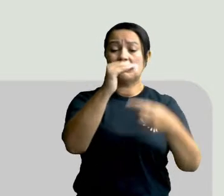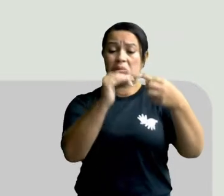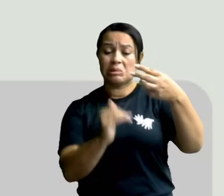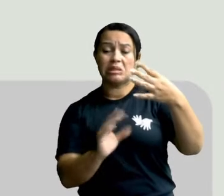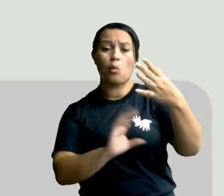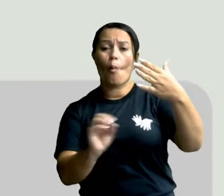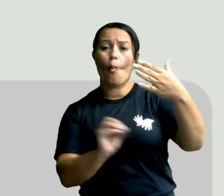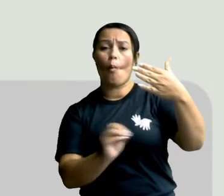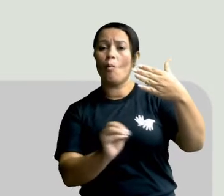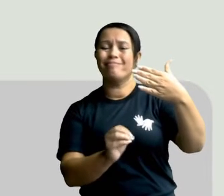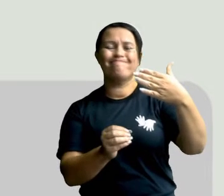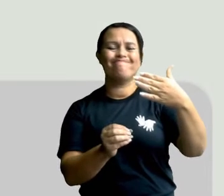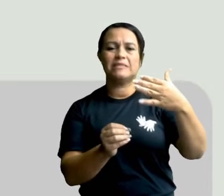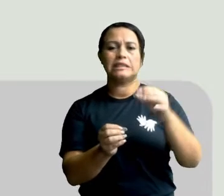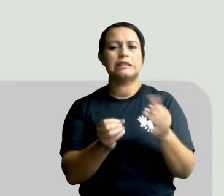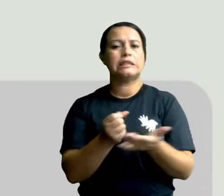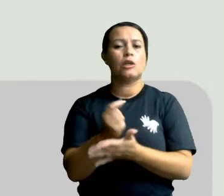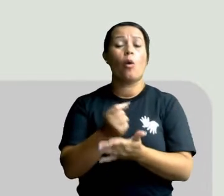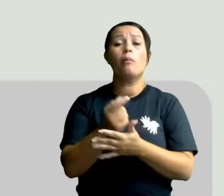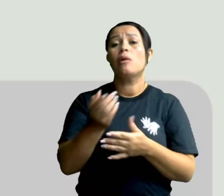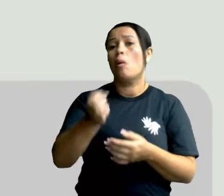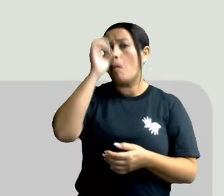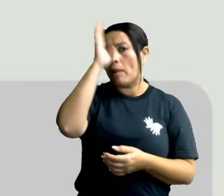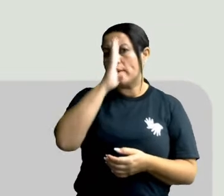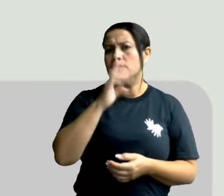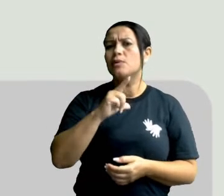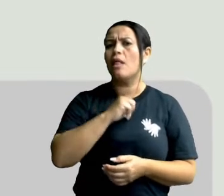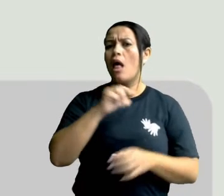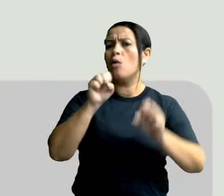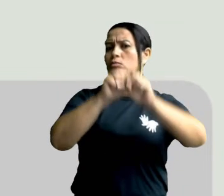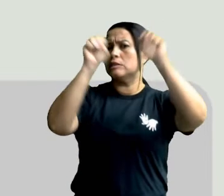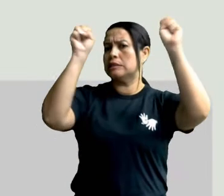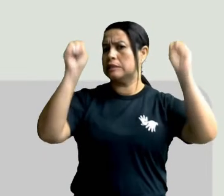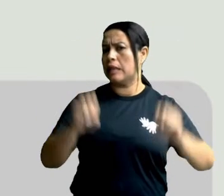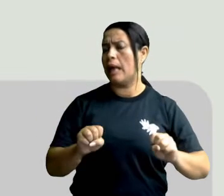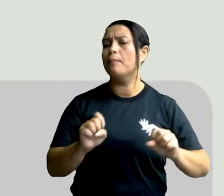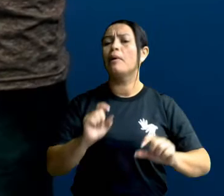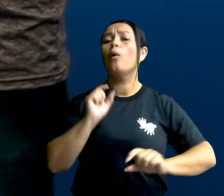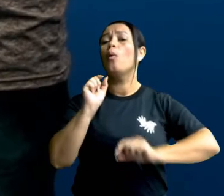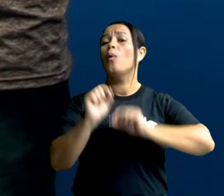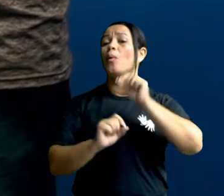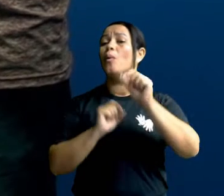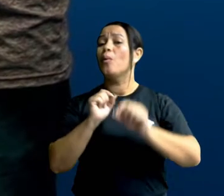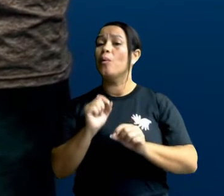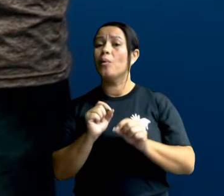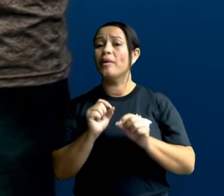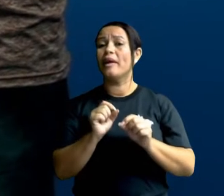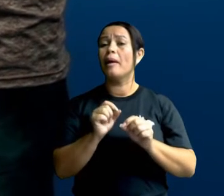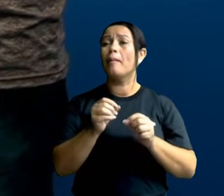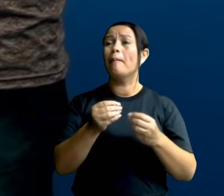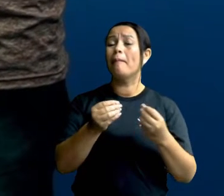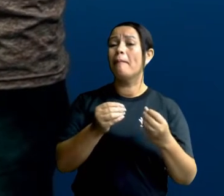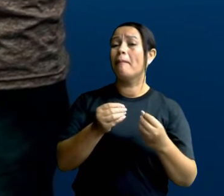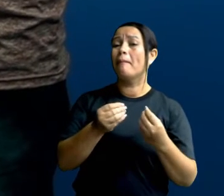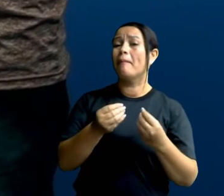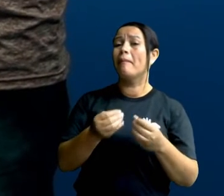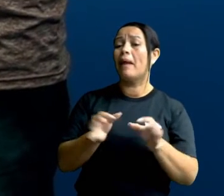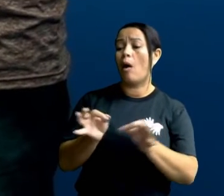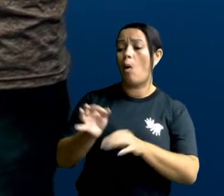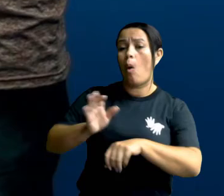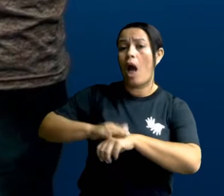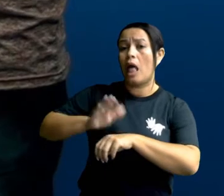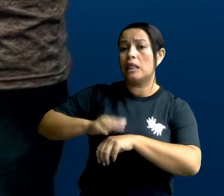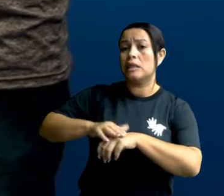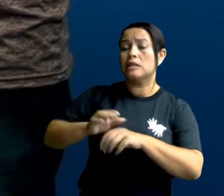mais compram. Então o Brasil ele tem um sistema, né, voltado para agroexportação, né,